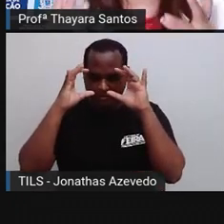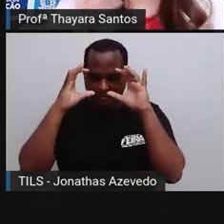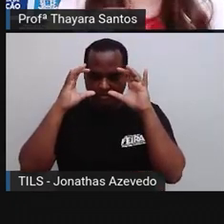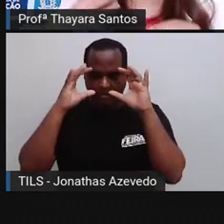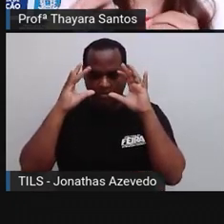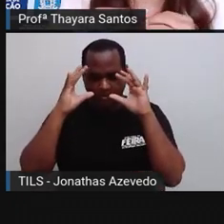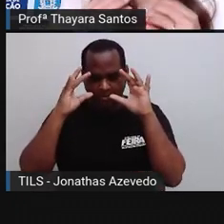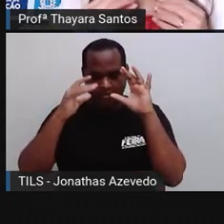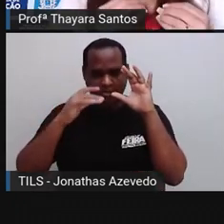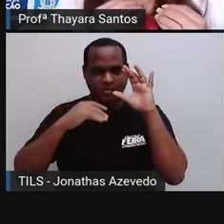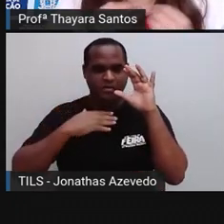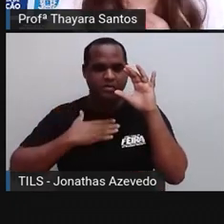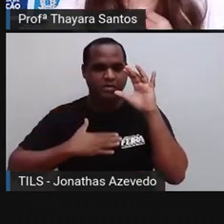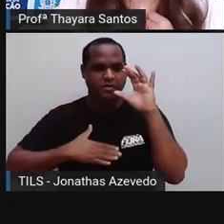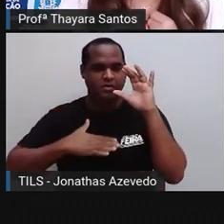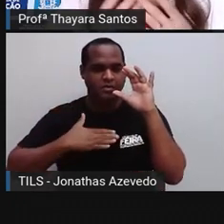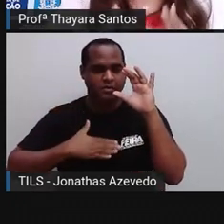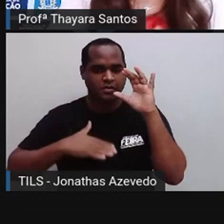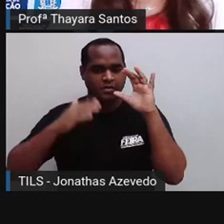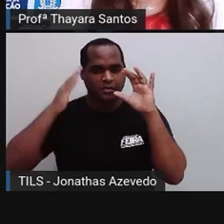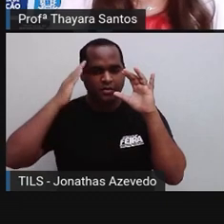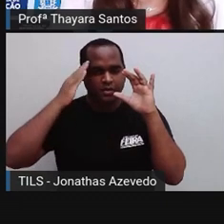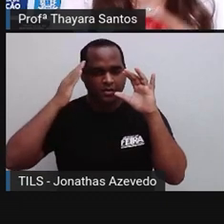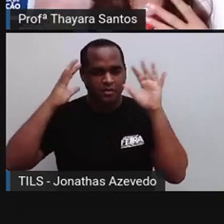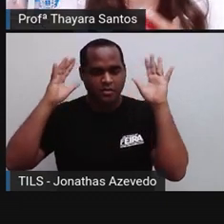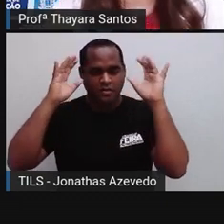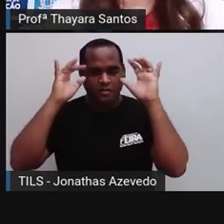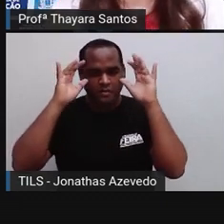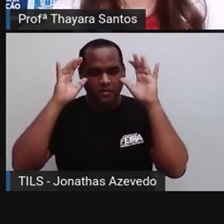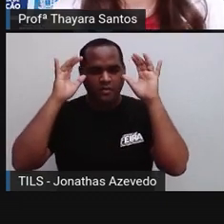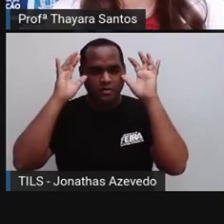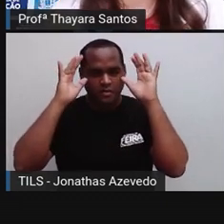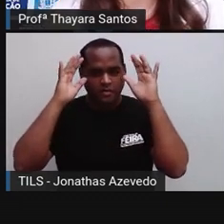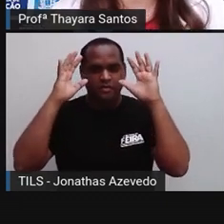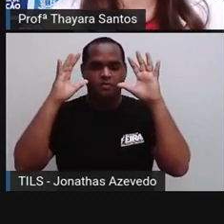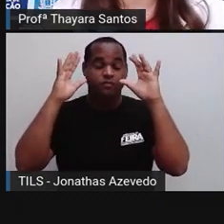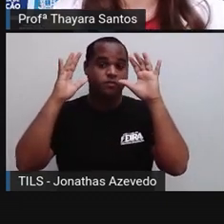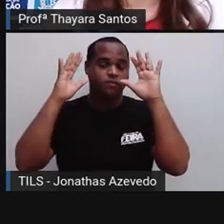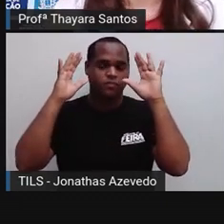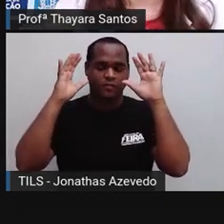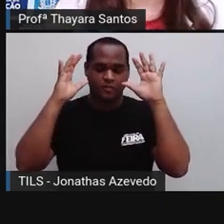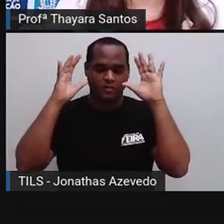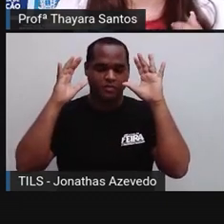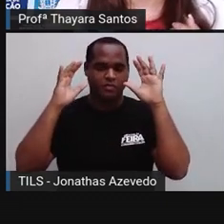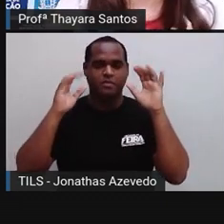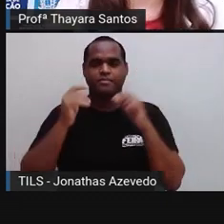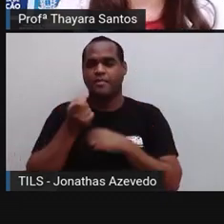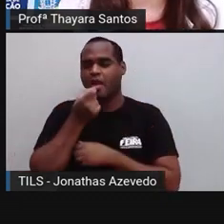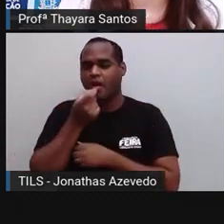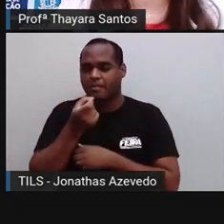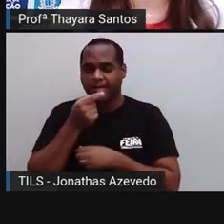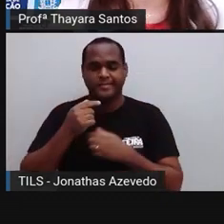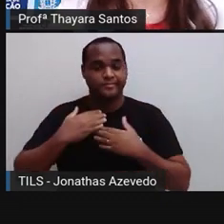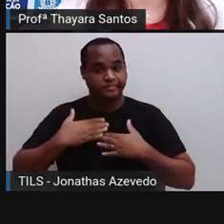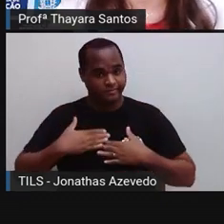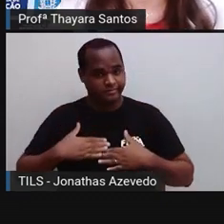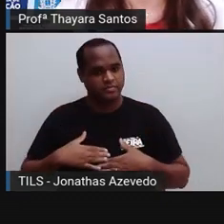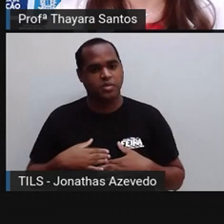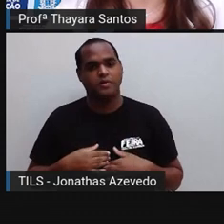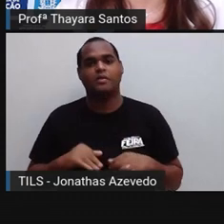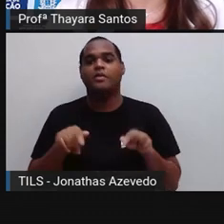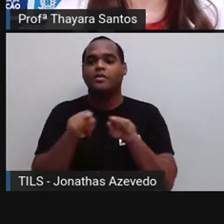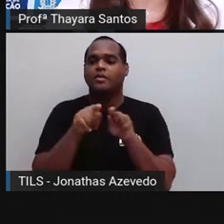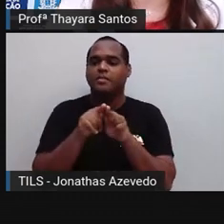se o indivíduo tivesse ali desligado naquele momento pela ação daquela droga. Então, reduz a tensão emocional,